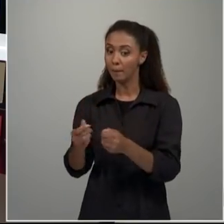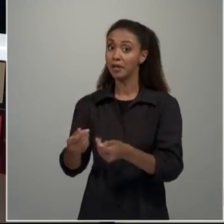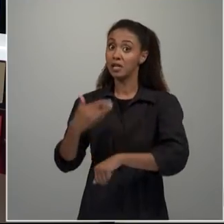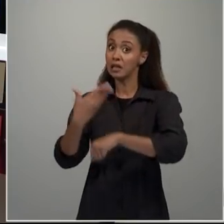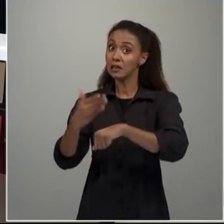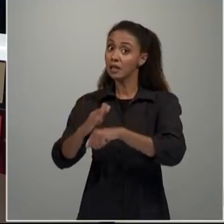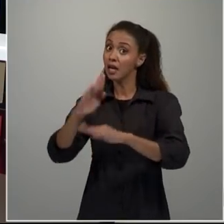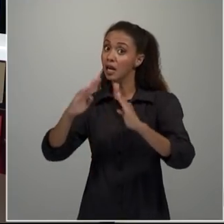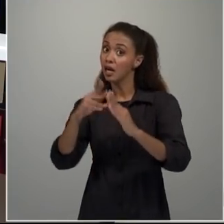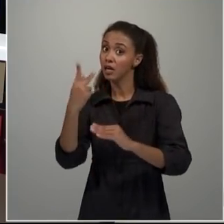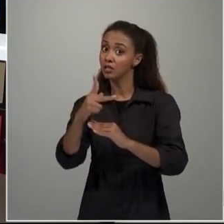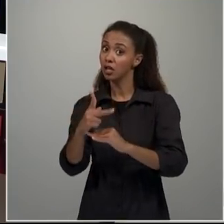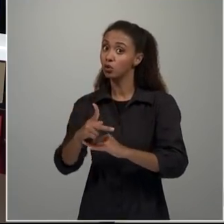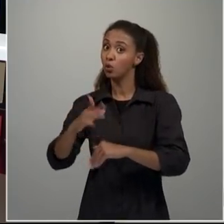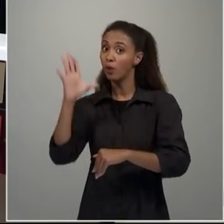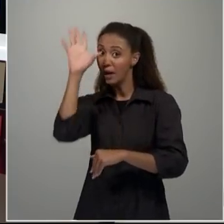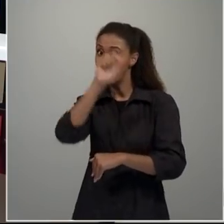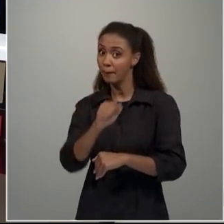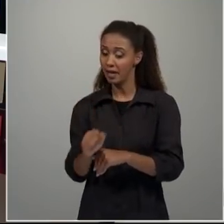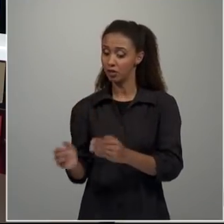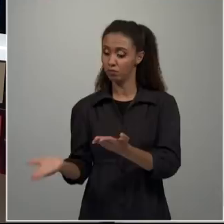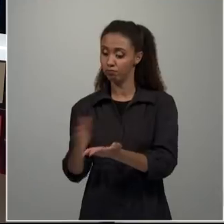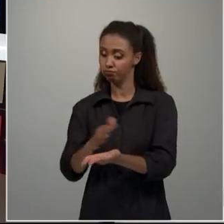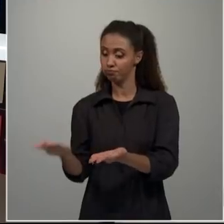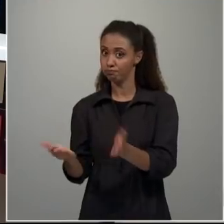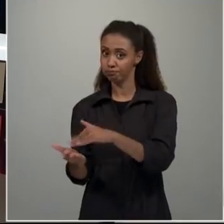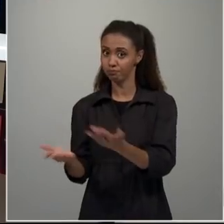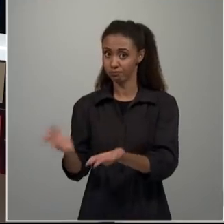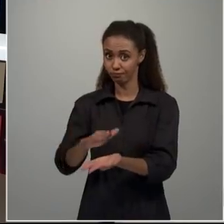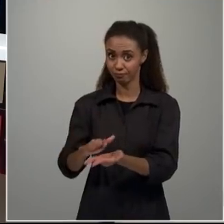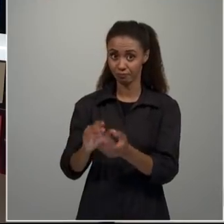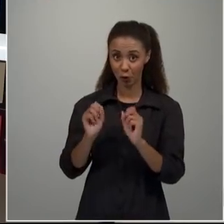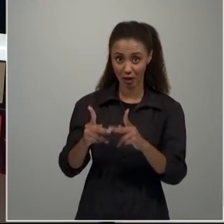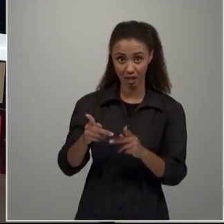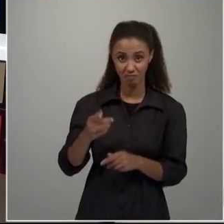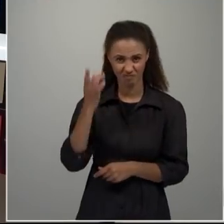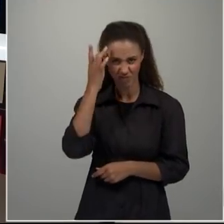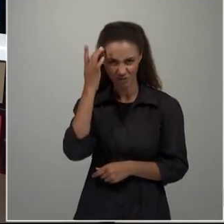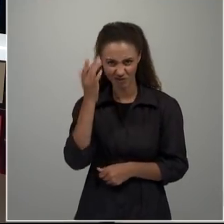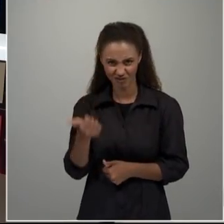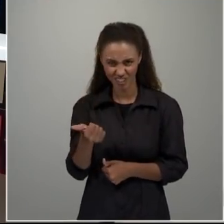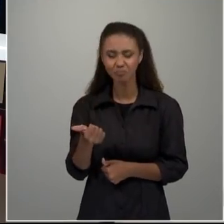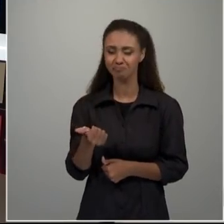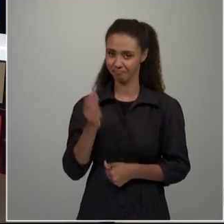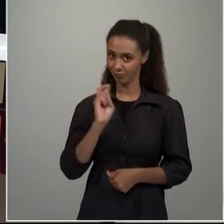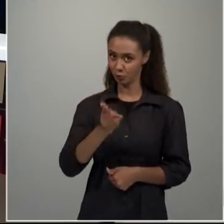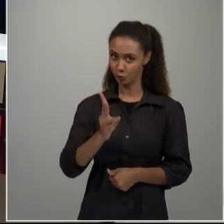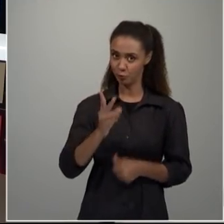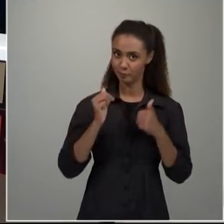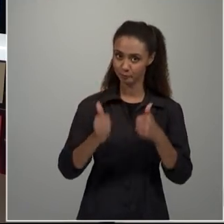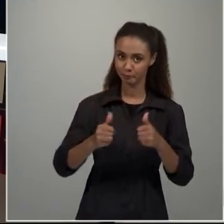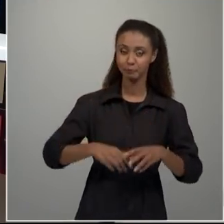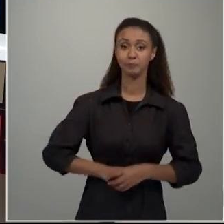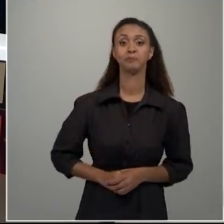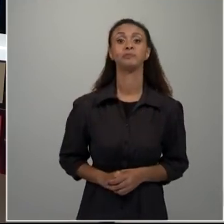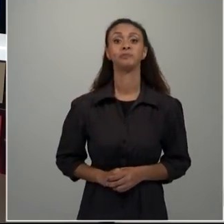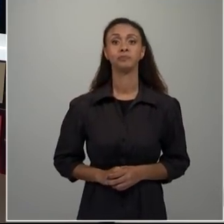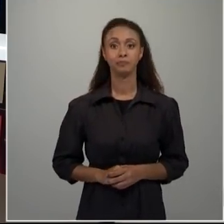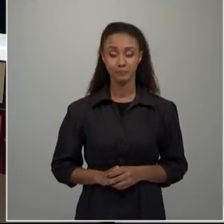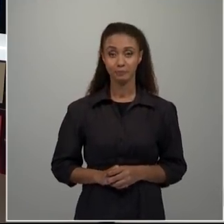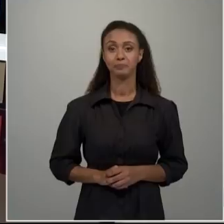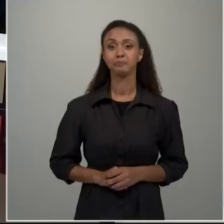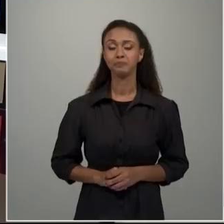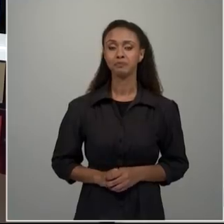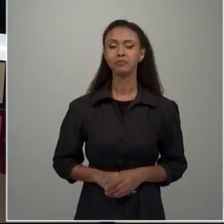funciona tudo bem so far seu grupo let cantinho e vamos continuar tá então aí sempre assim